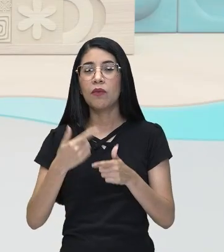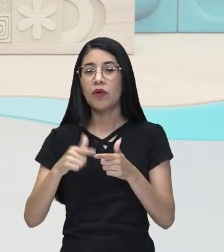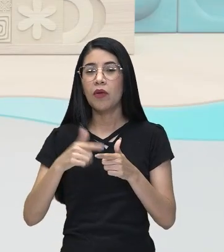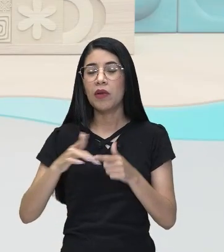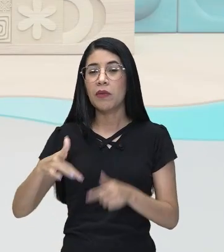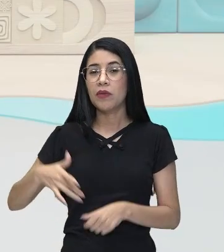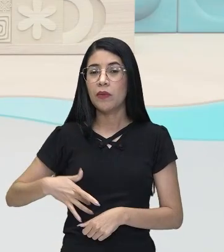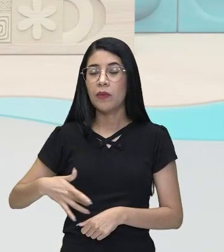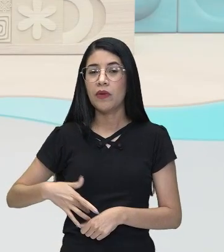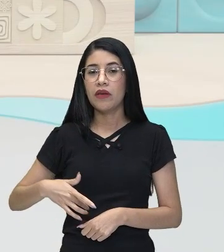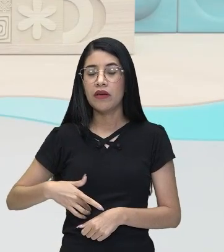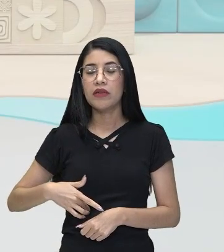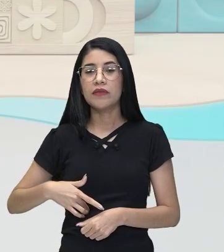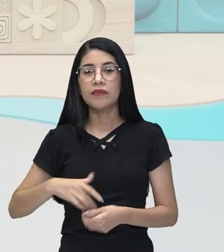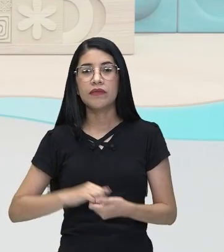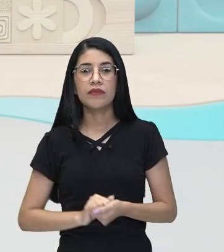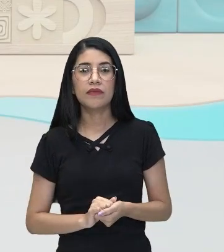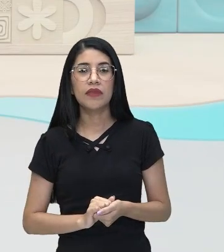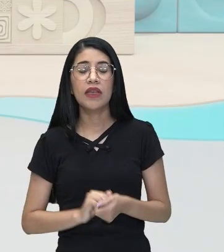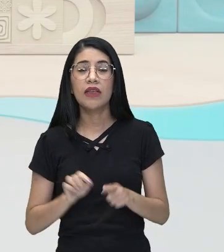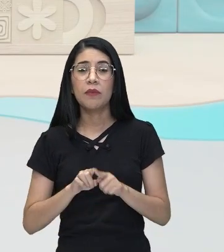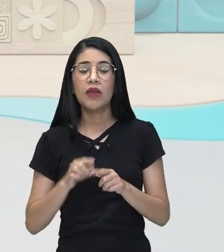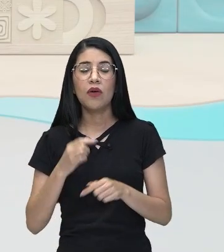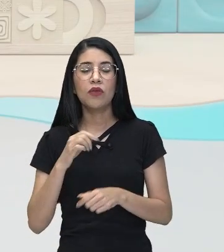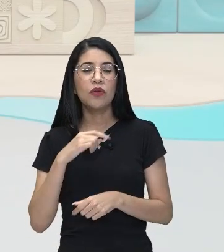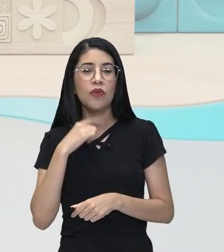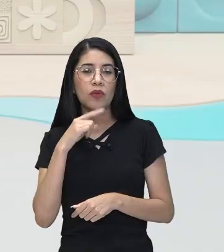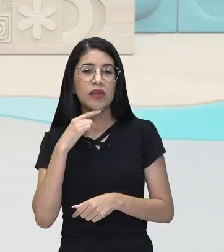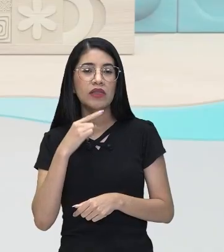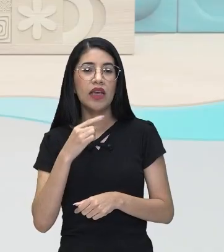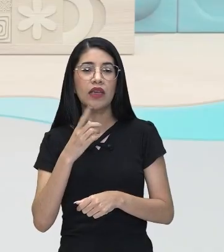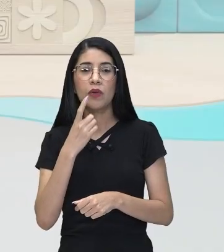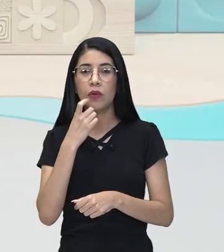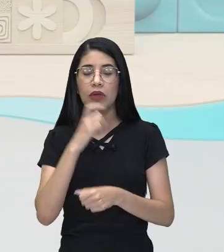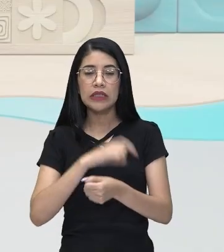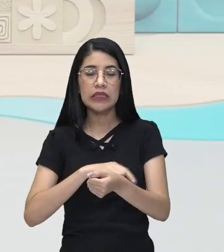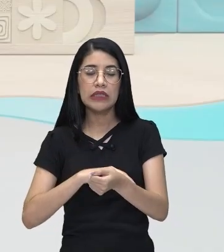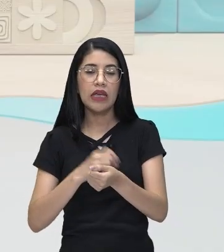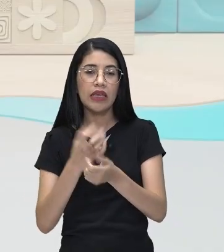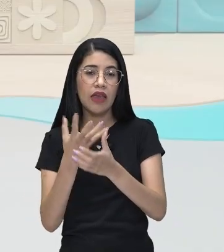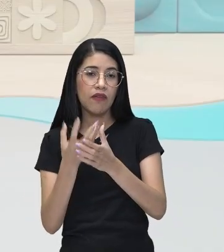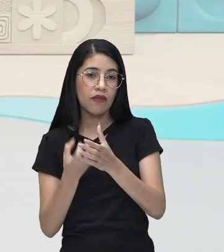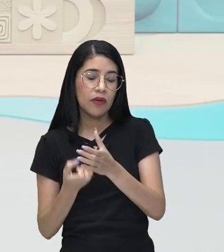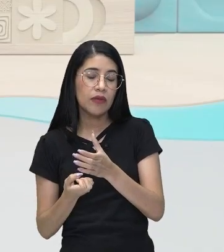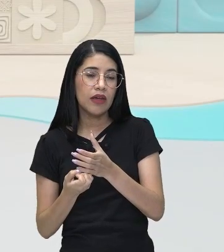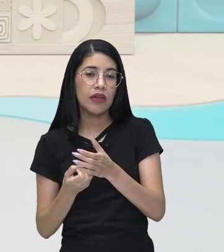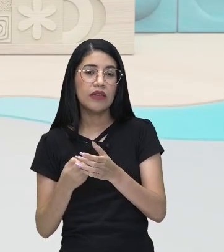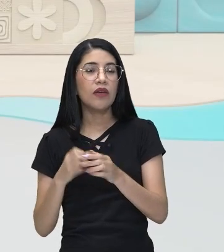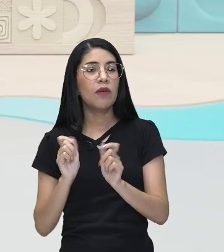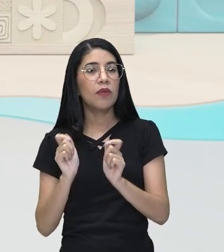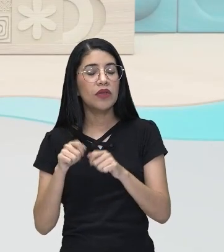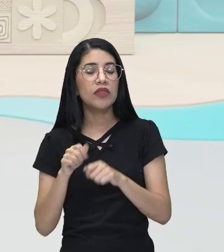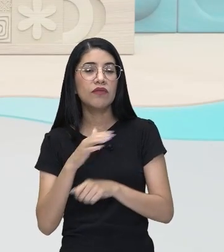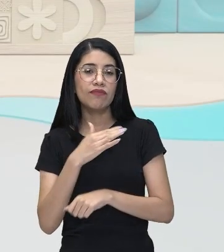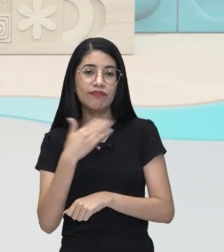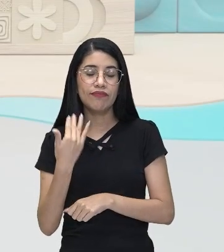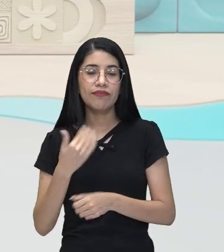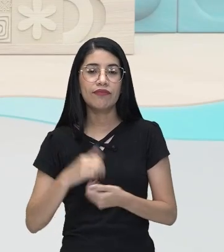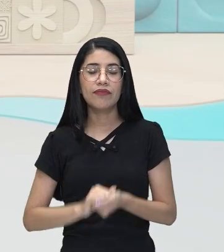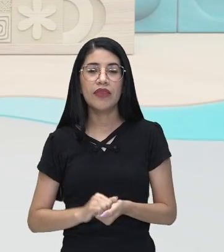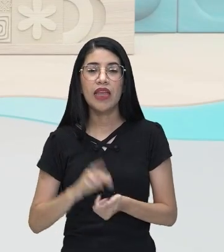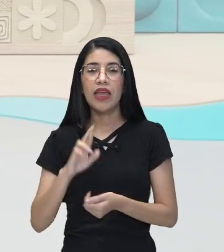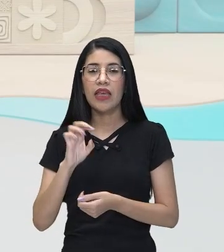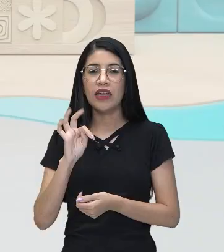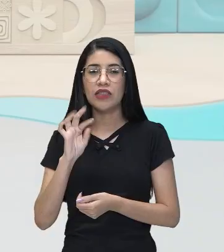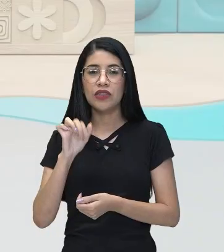ou crônica, é a parte renal que não vai mais filtrar o seu sangue. E aí cheio de impurezas, você vai a óbito, né? A